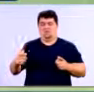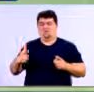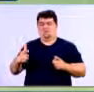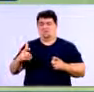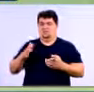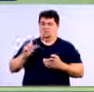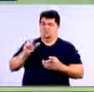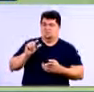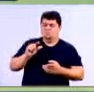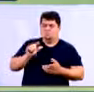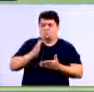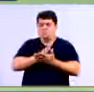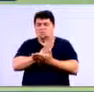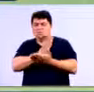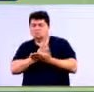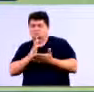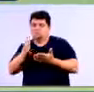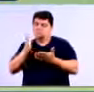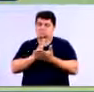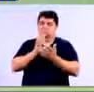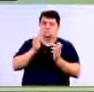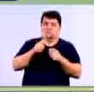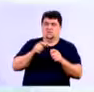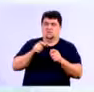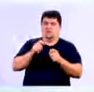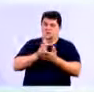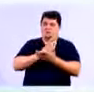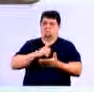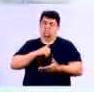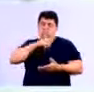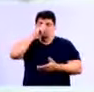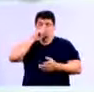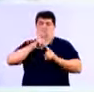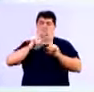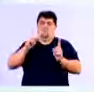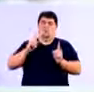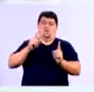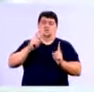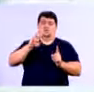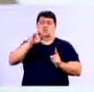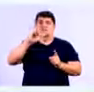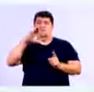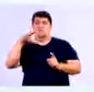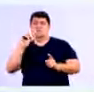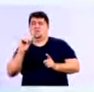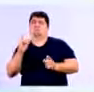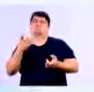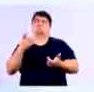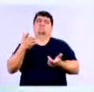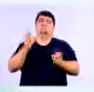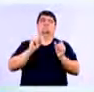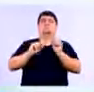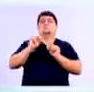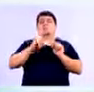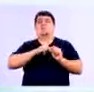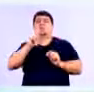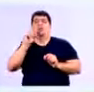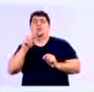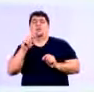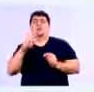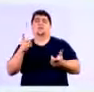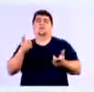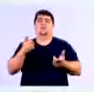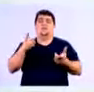que nenhum investimento que você faça, todos têm risco. Mas esse risco, necessariamente, que ele está colocando, é um risco da